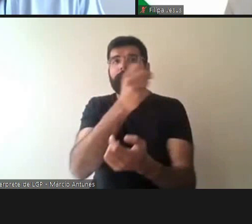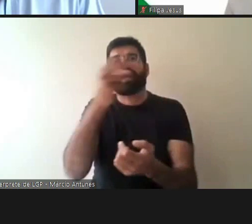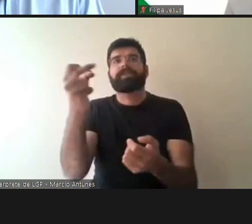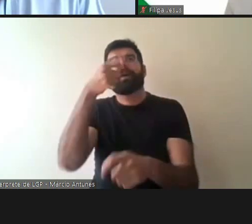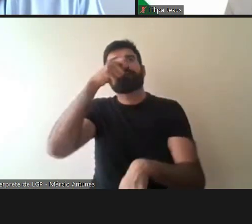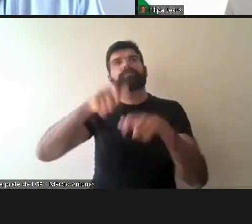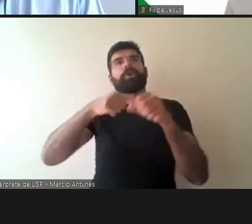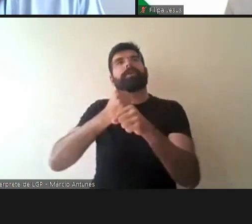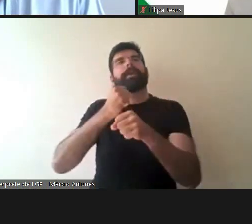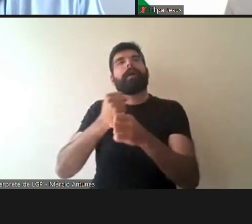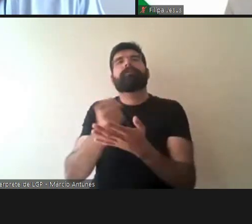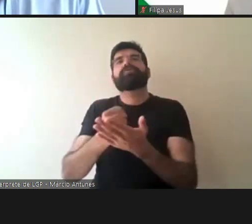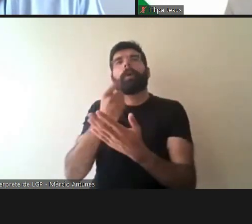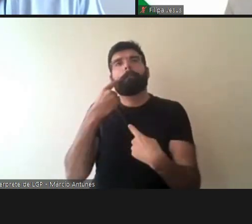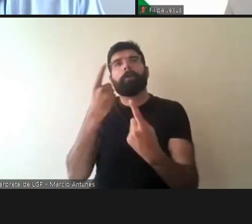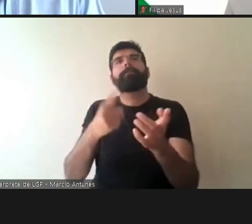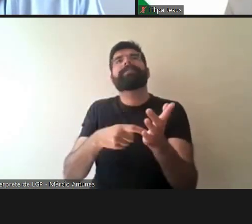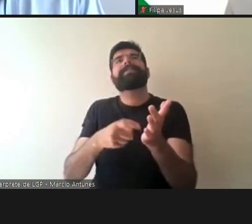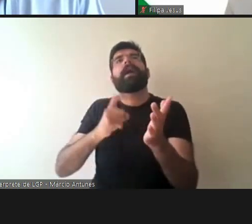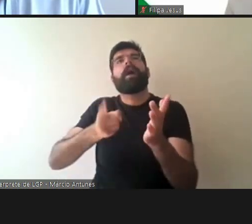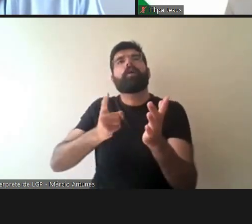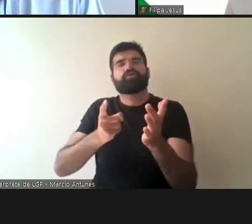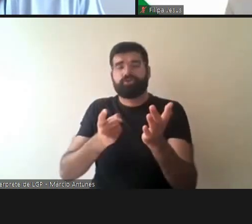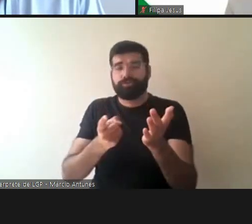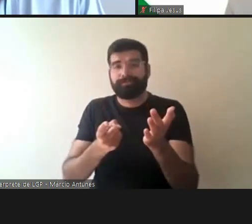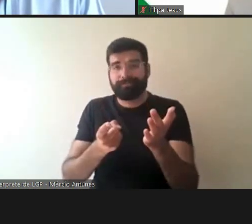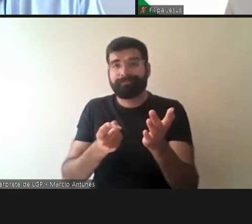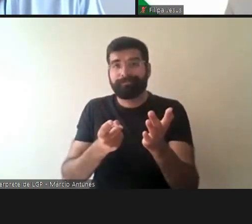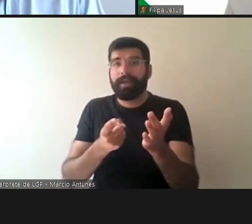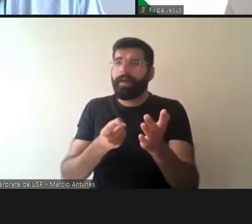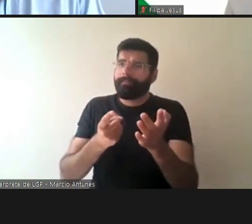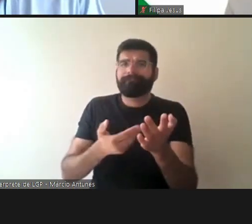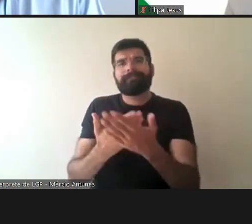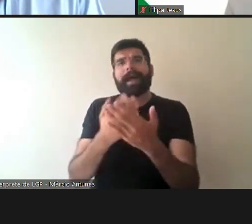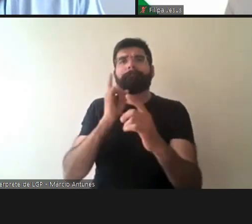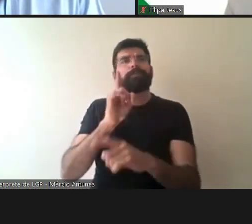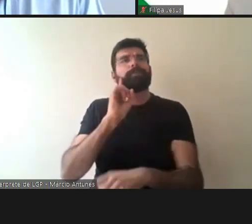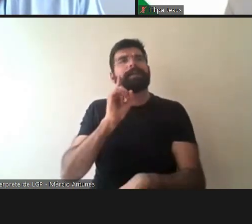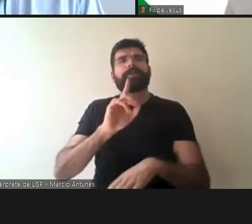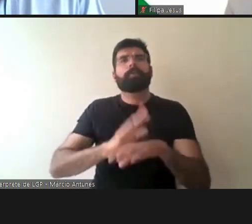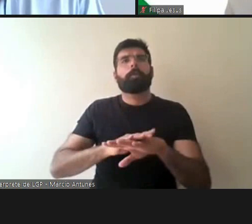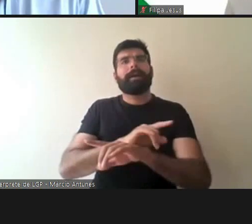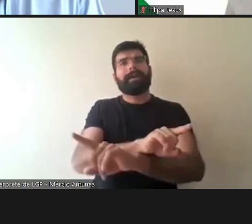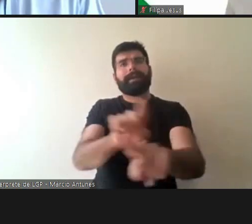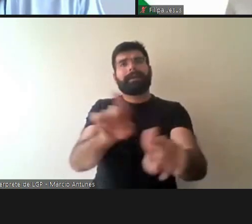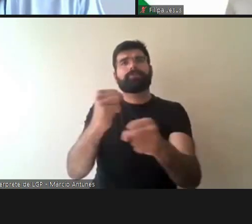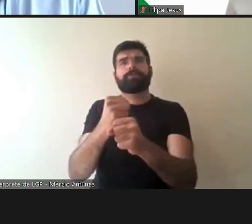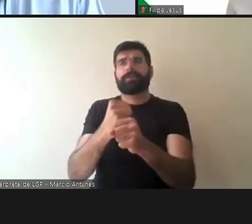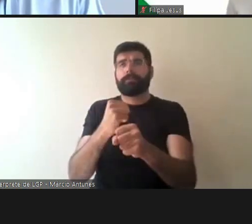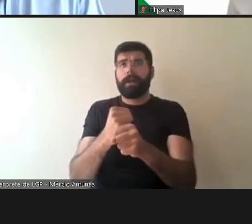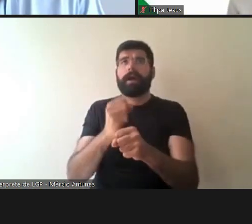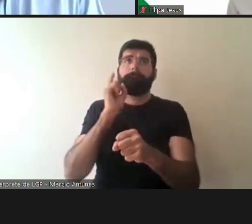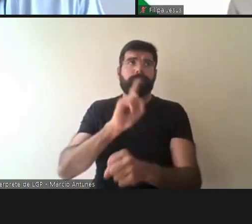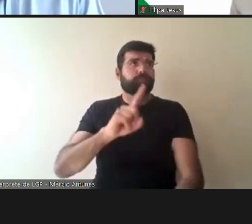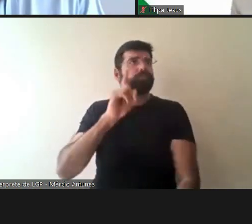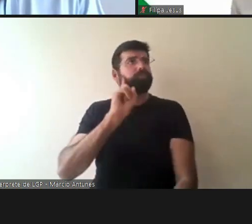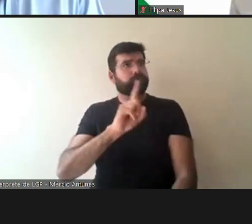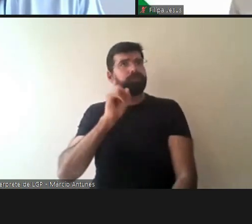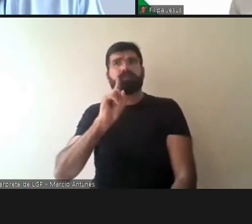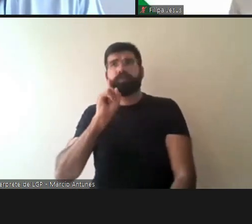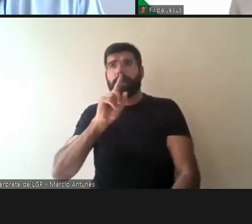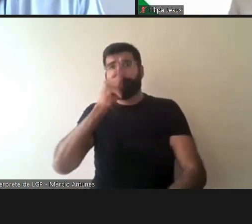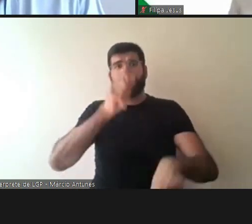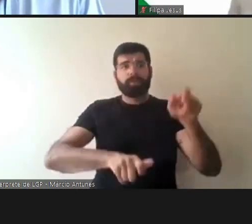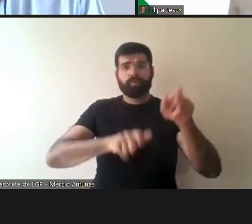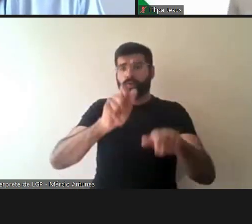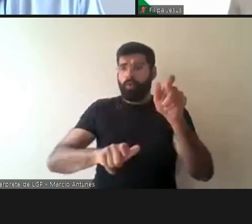da função pública precisam de ser valorizados porque fazem um trabalho fundamental para todos os cidadãos e